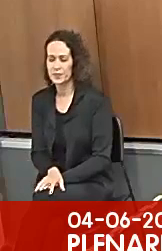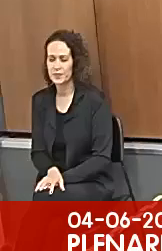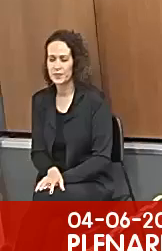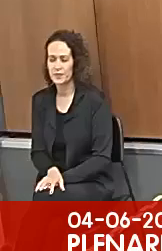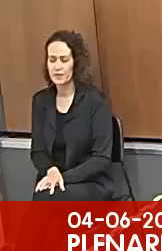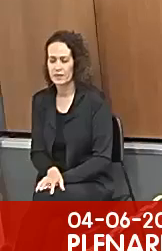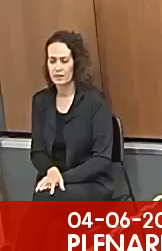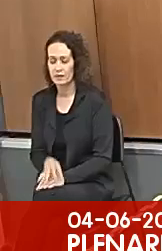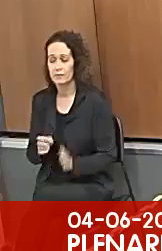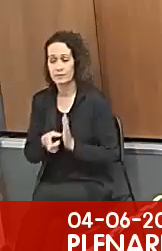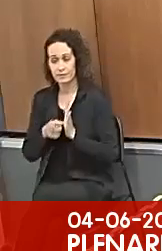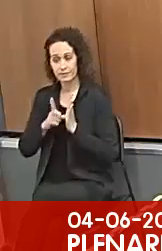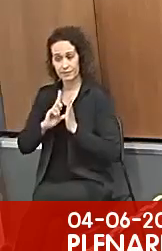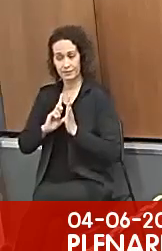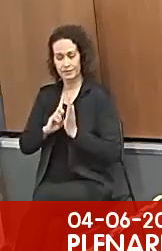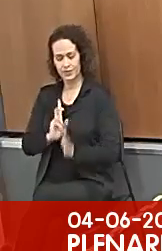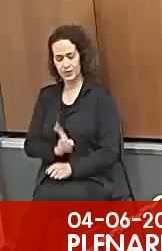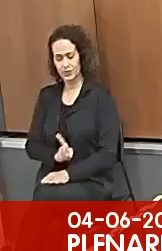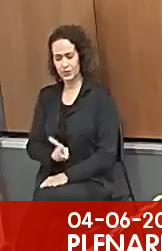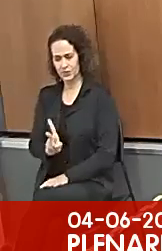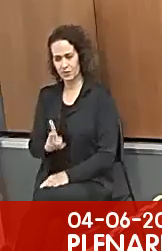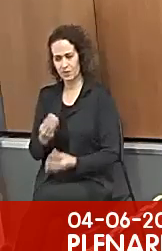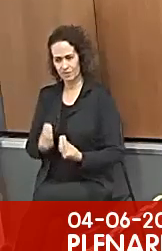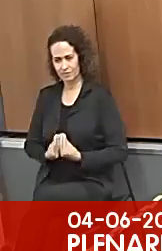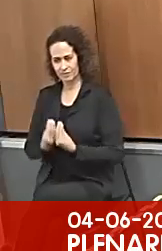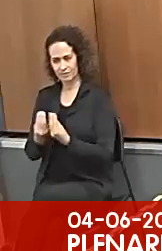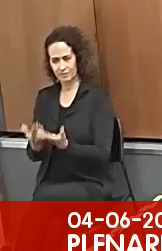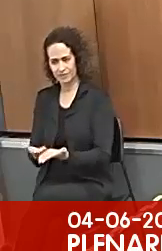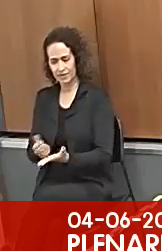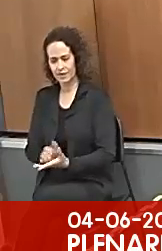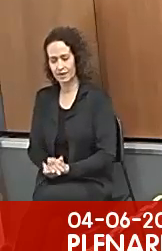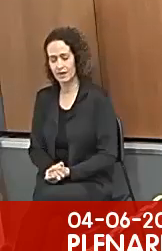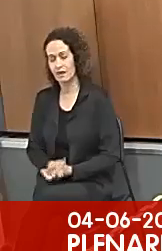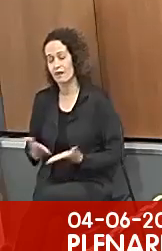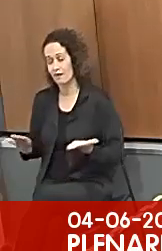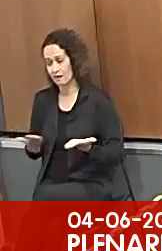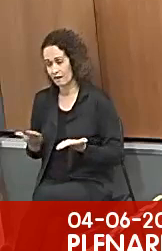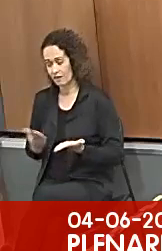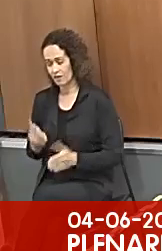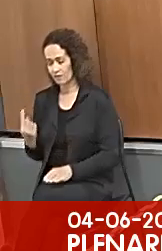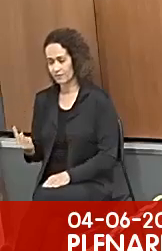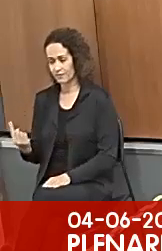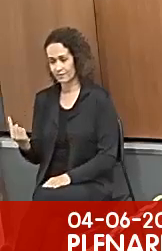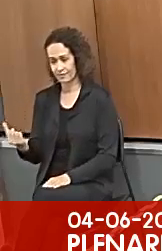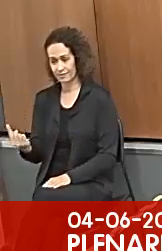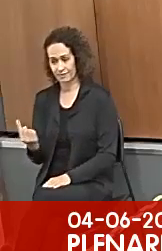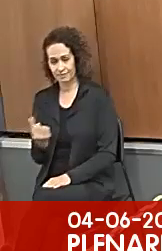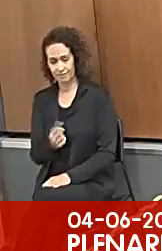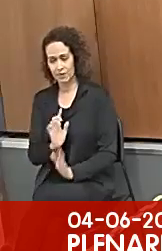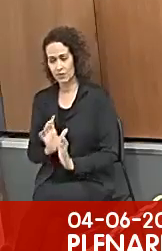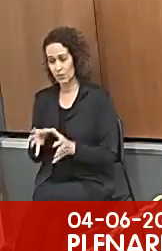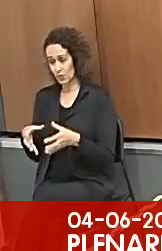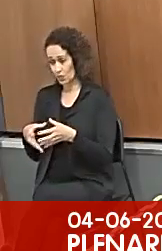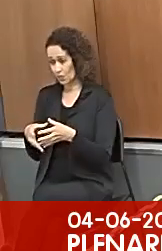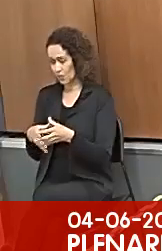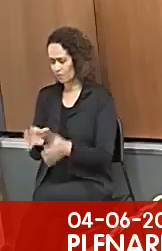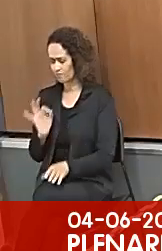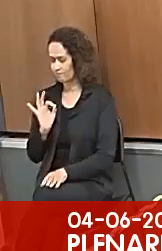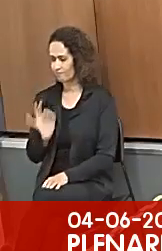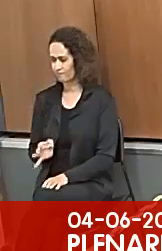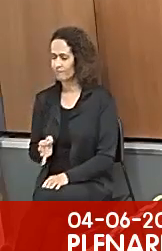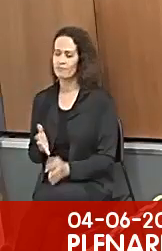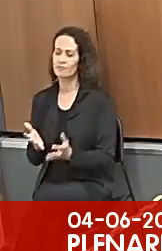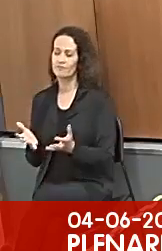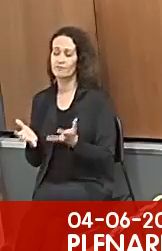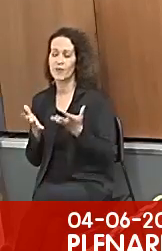Antes aqui de proceder à entrega, vou passar a palavra para os membros dessa comissão, que com certeza eles também querem